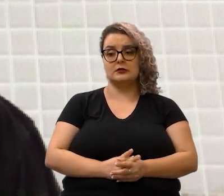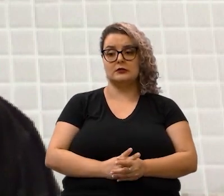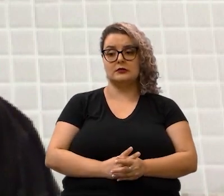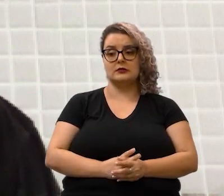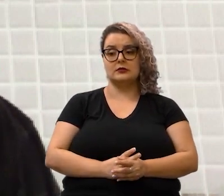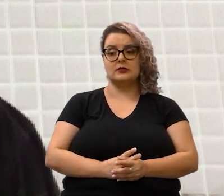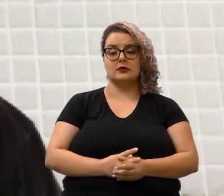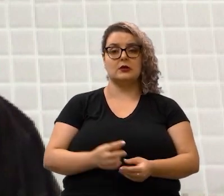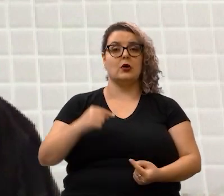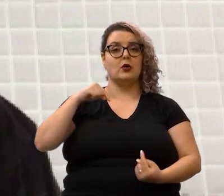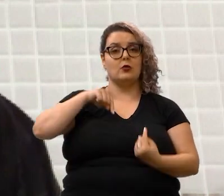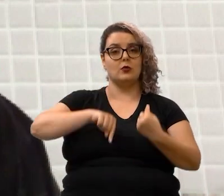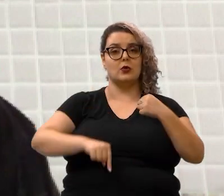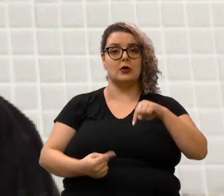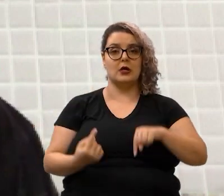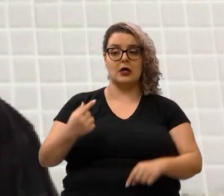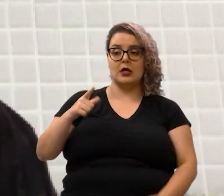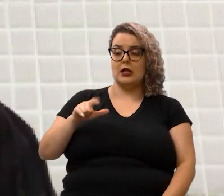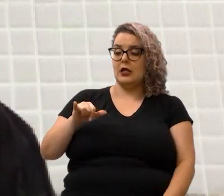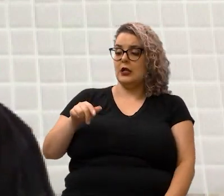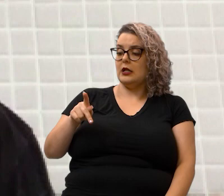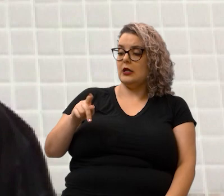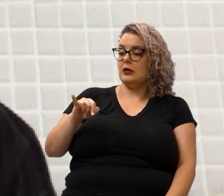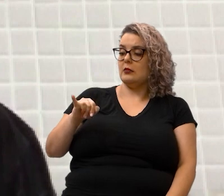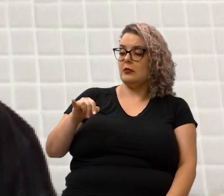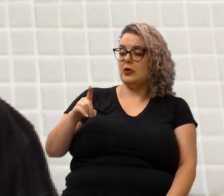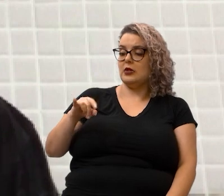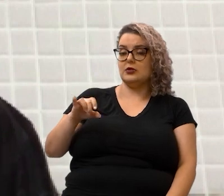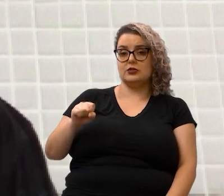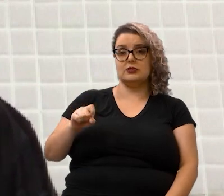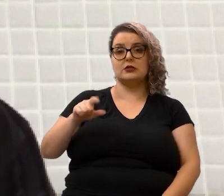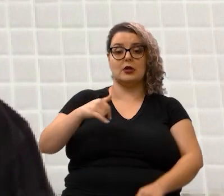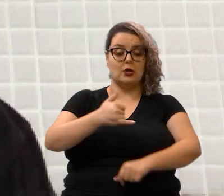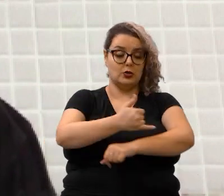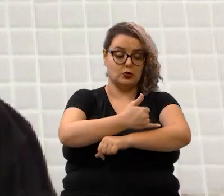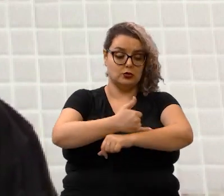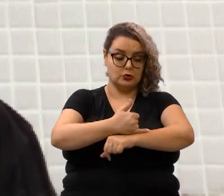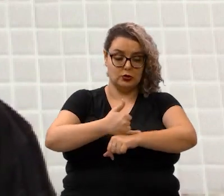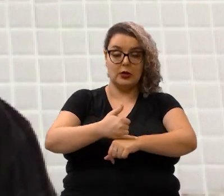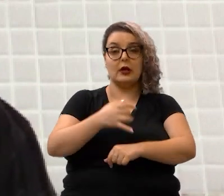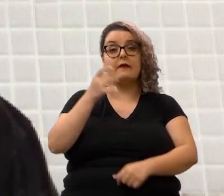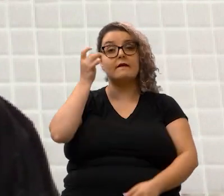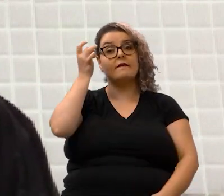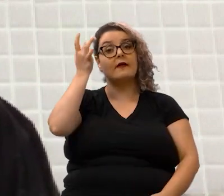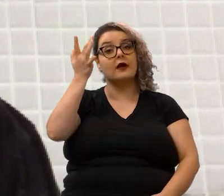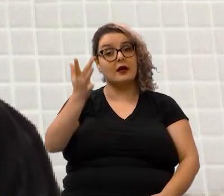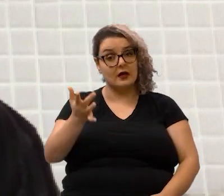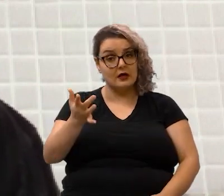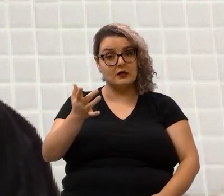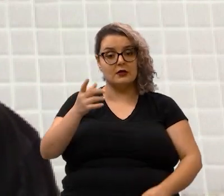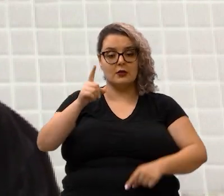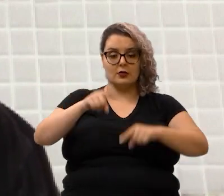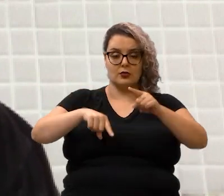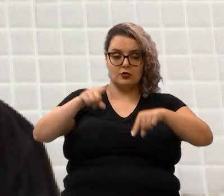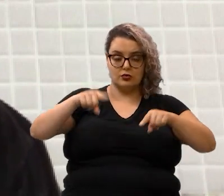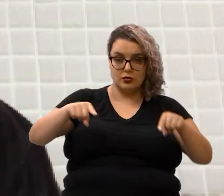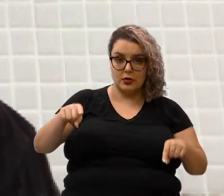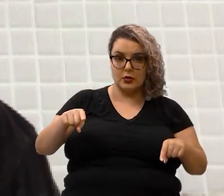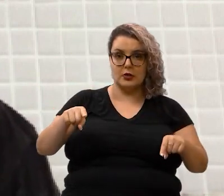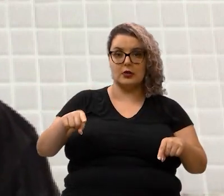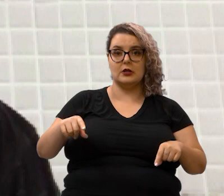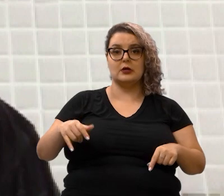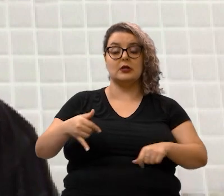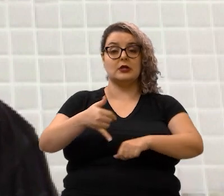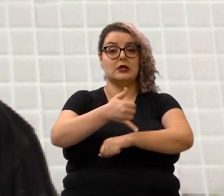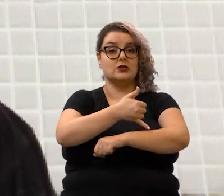como é que chama? O metabolismo dos lípides, né? Do colesterol, né? Facilitando, né, esse desarranjo